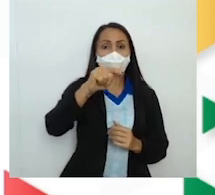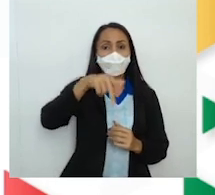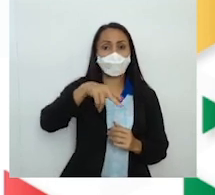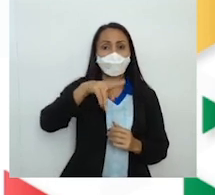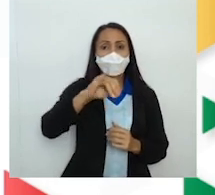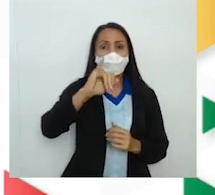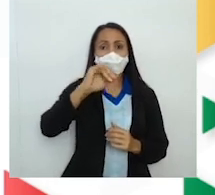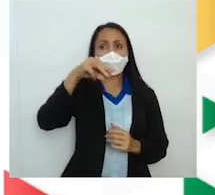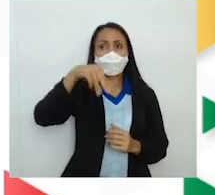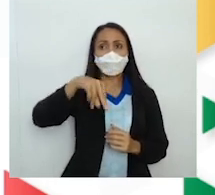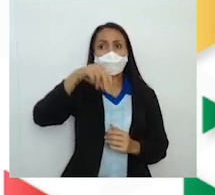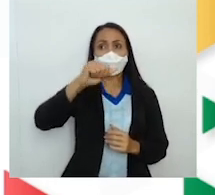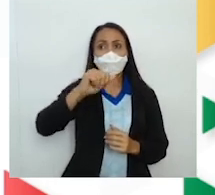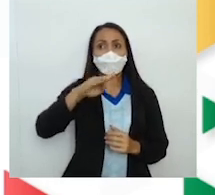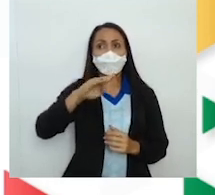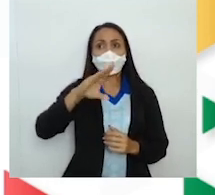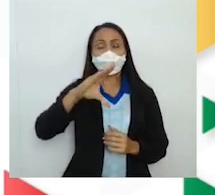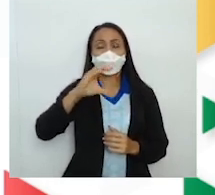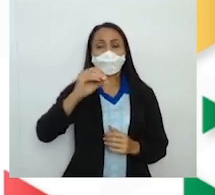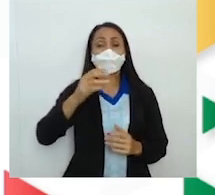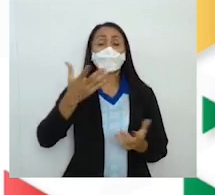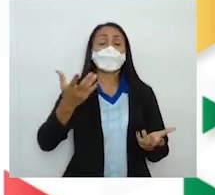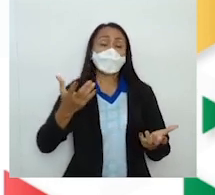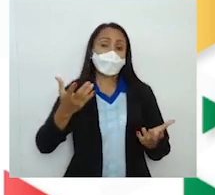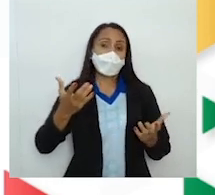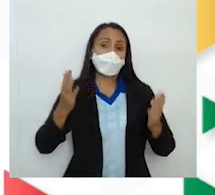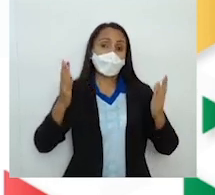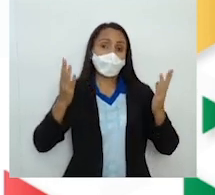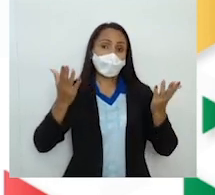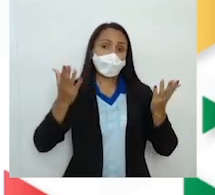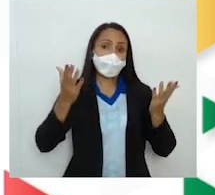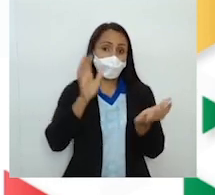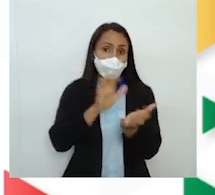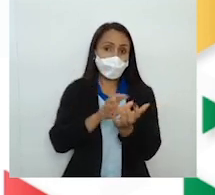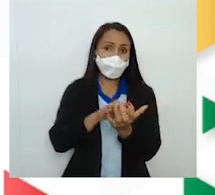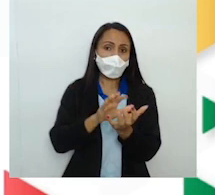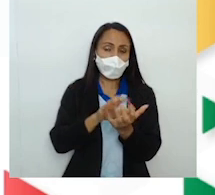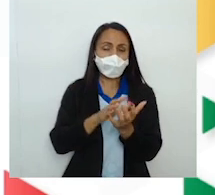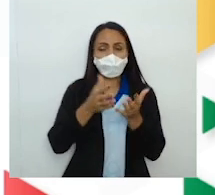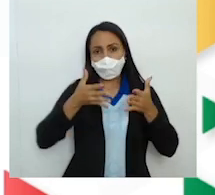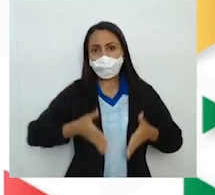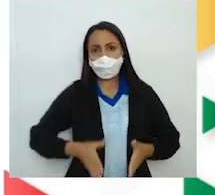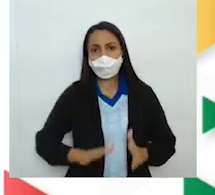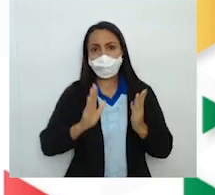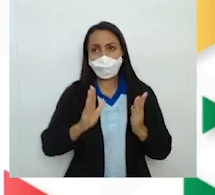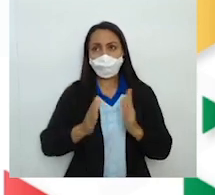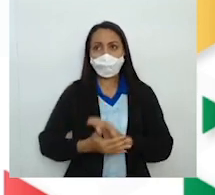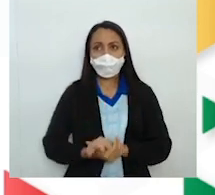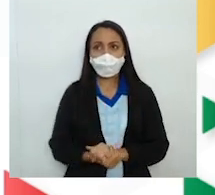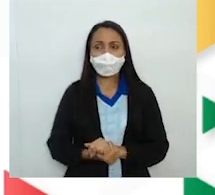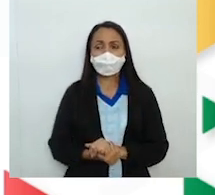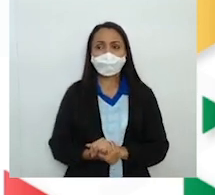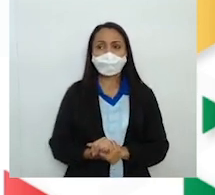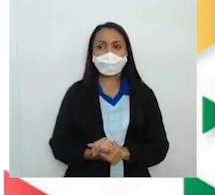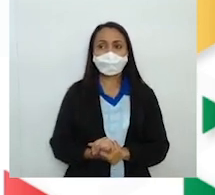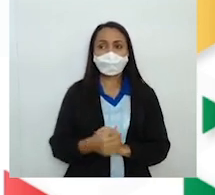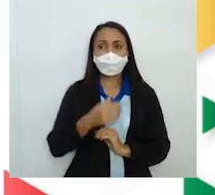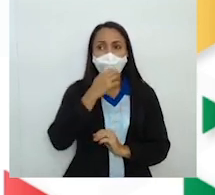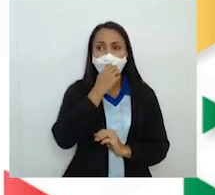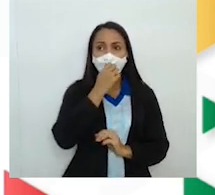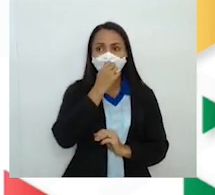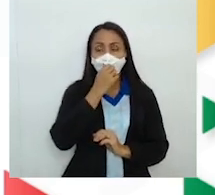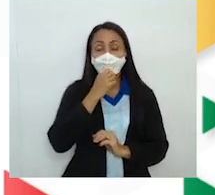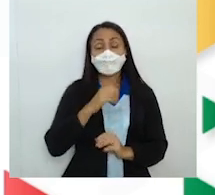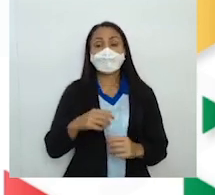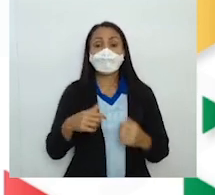Nabuco, pernambucano abolicionista. É importante salientar essas questões, né? Muito importante. Que havia pessoas conscientes